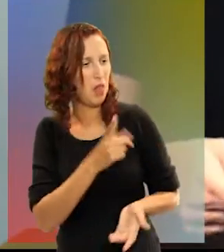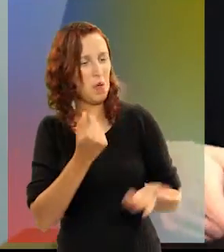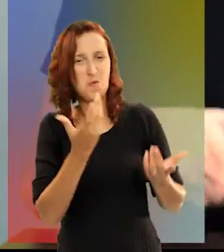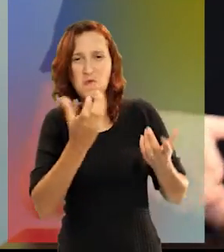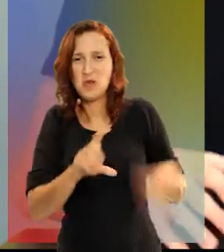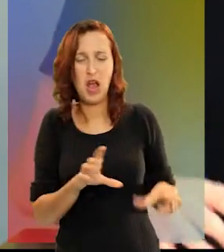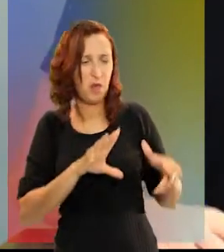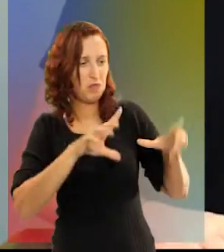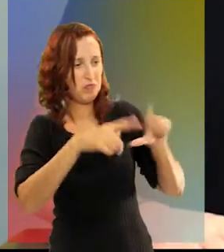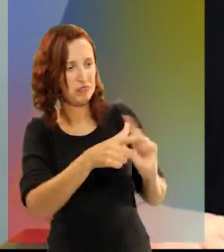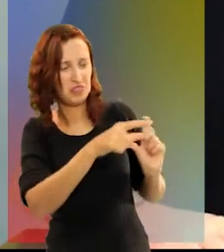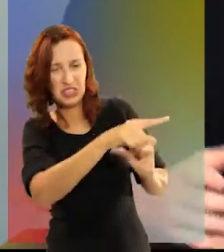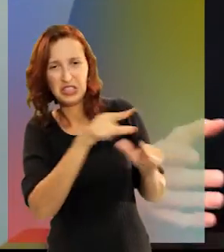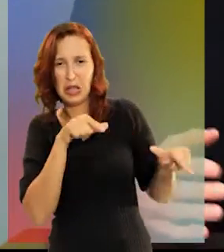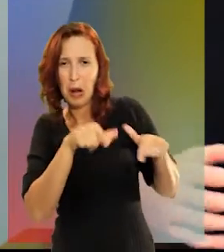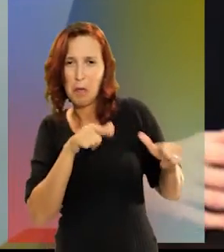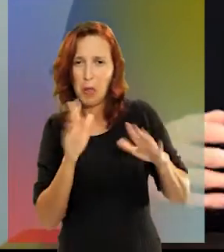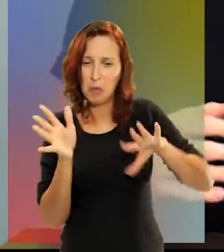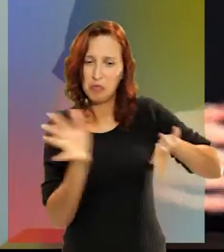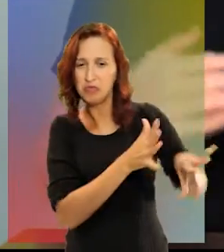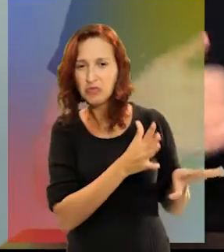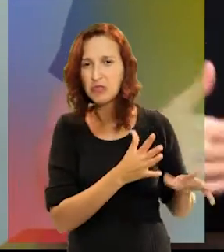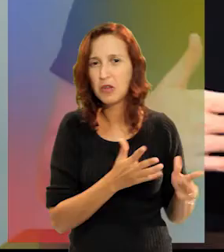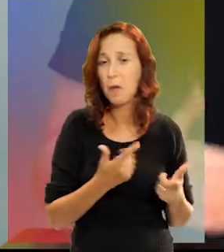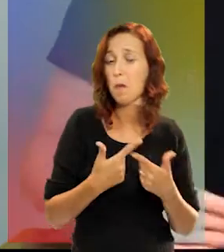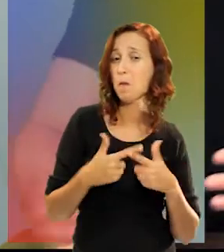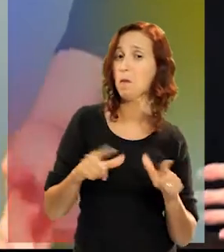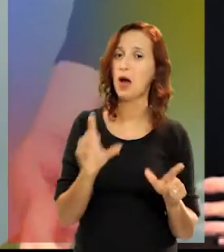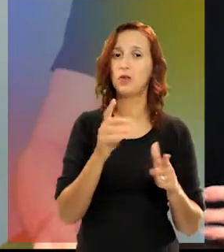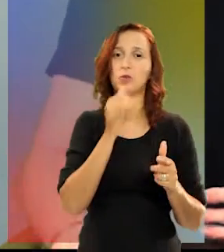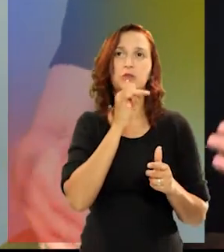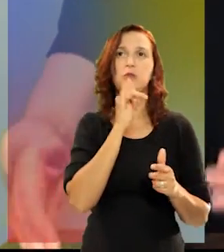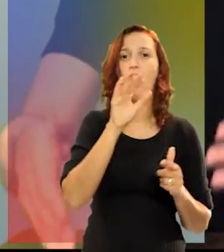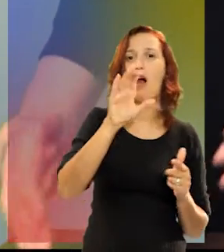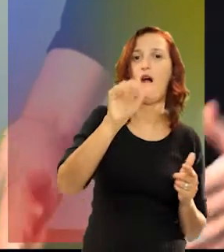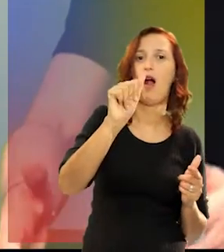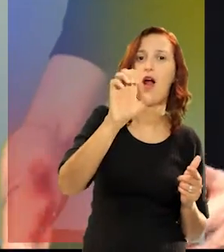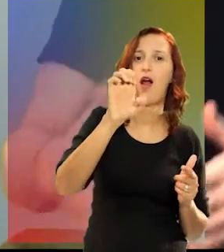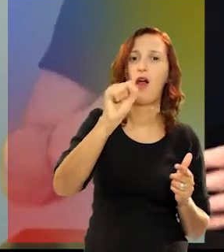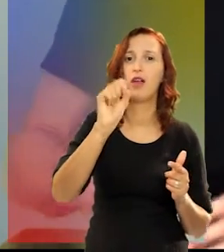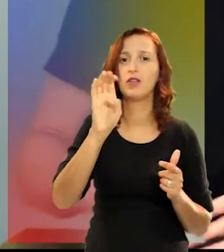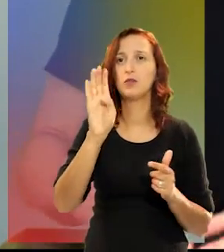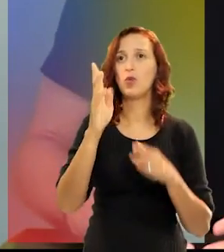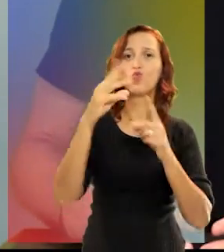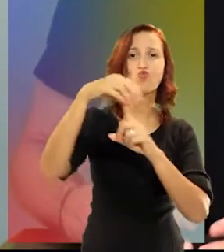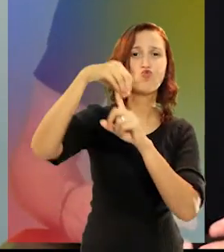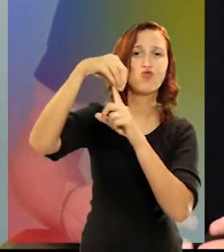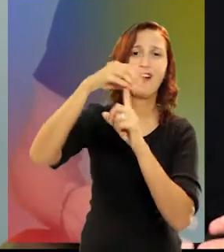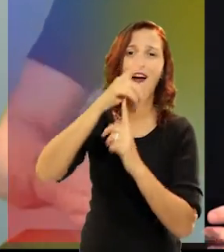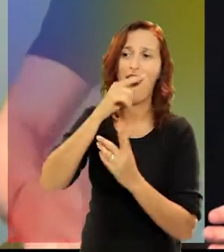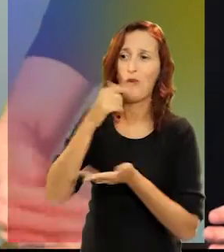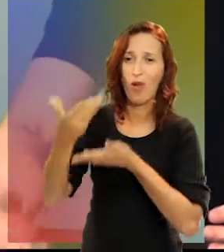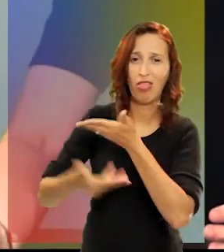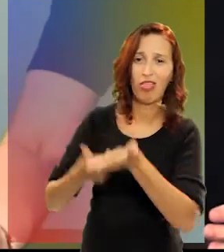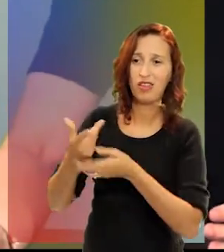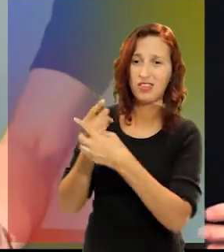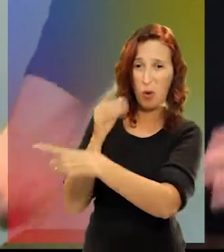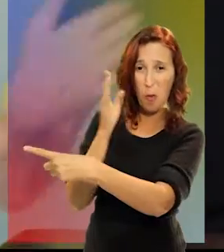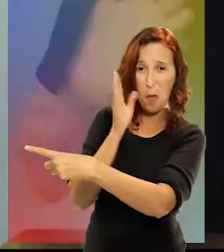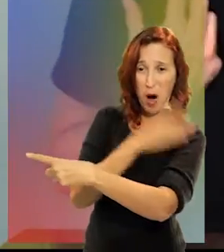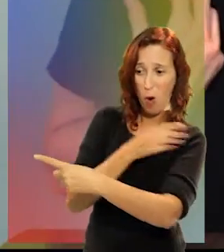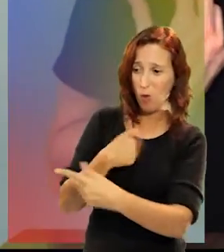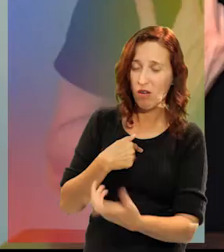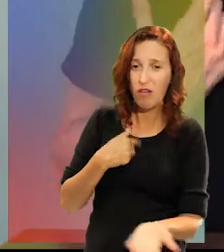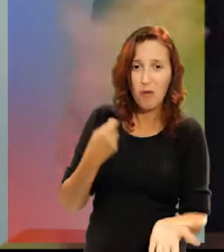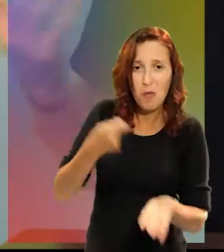não pego mais o certificado naquele lugar. Mas acontece que eu só posso lidar com a CAESB, que é a única empresa que oferece água pra cá. Se eles fazem mau